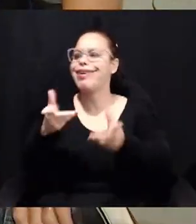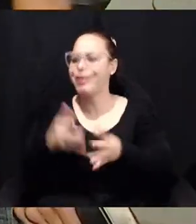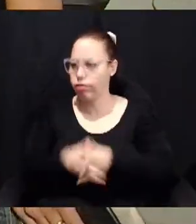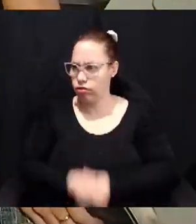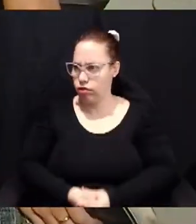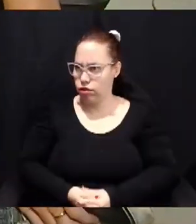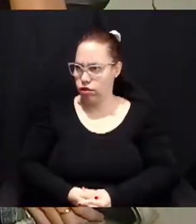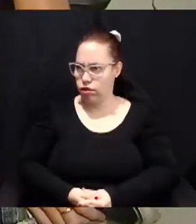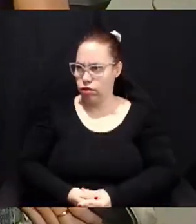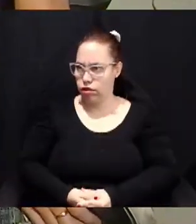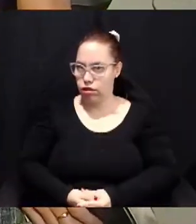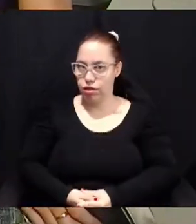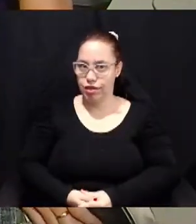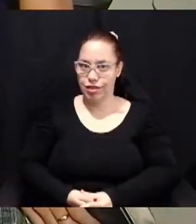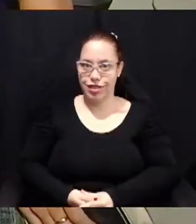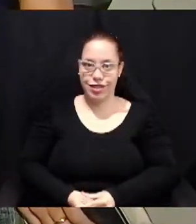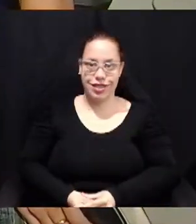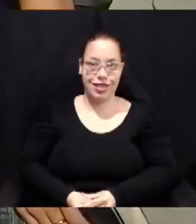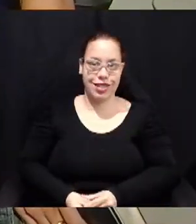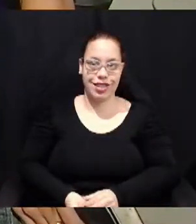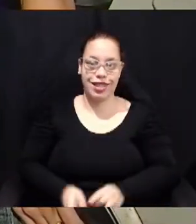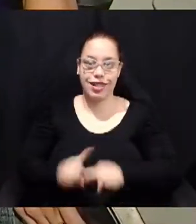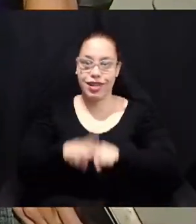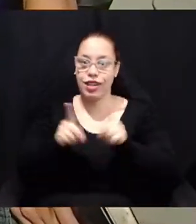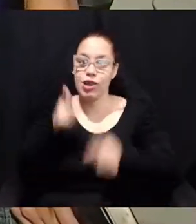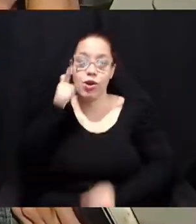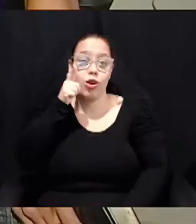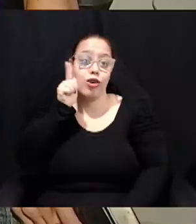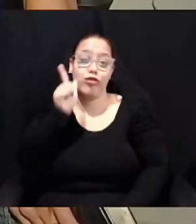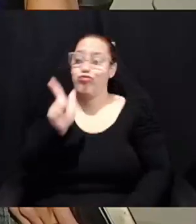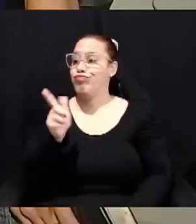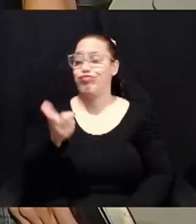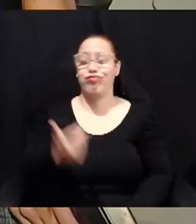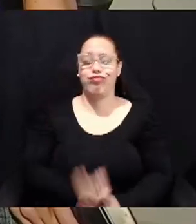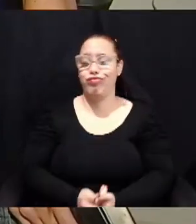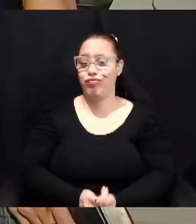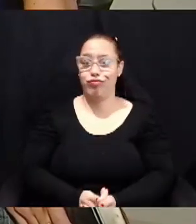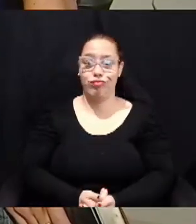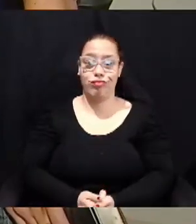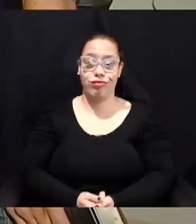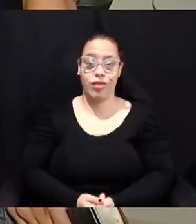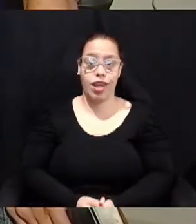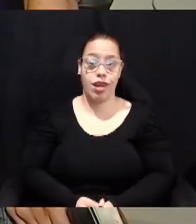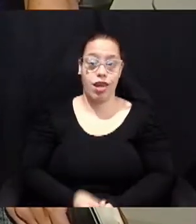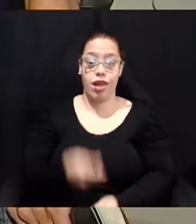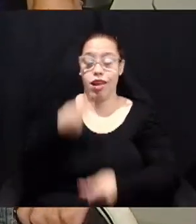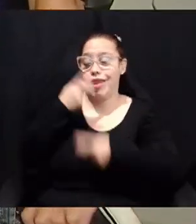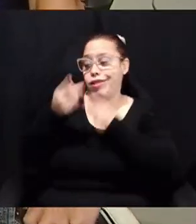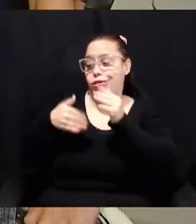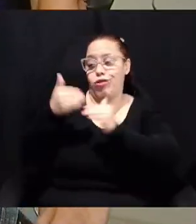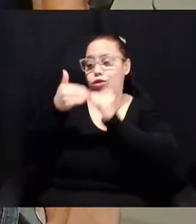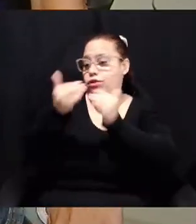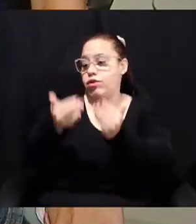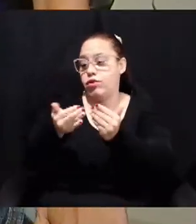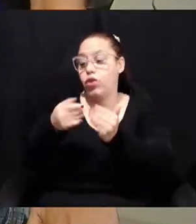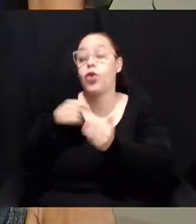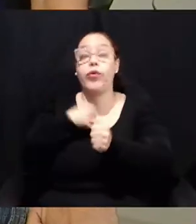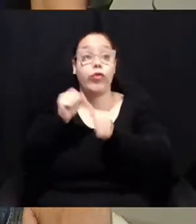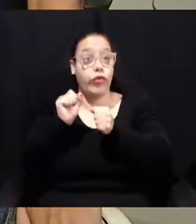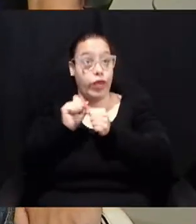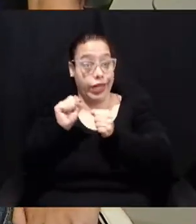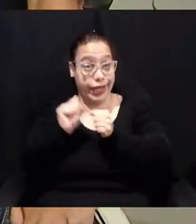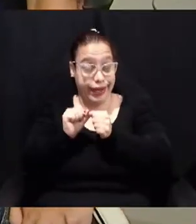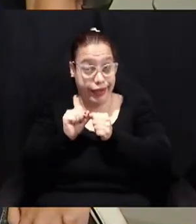pra fazer e tal, mas não consegui porque a gente dava ideia e ninguém botava pra frente, então eu falei assim, então eu vou